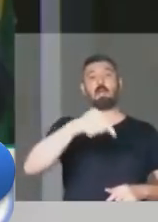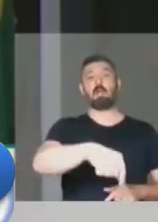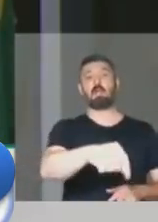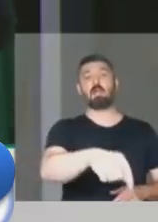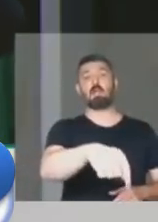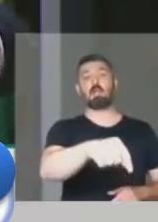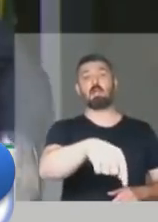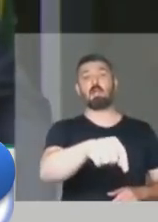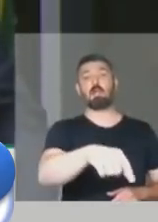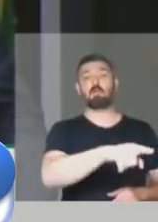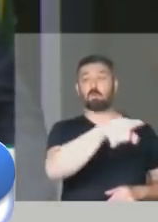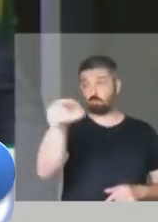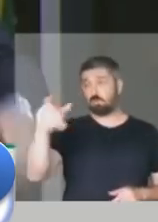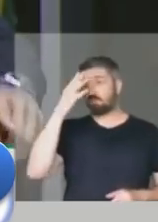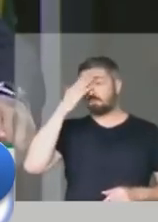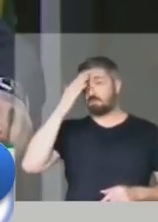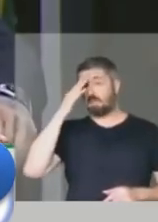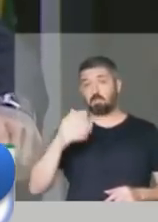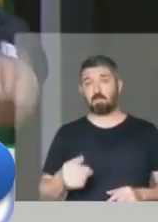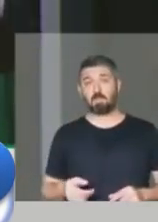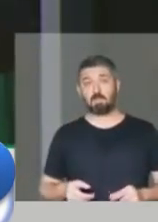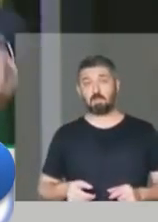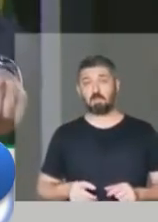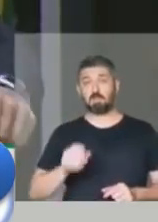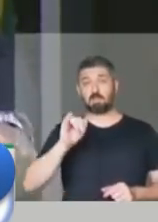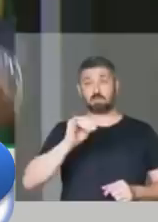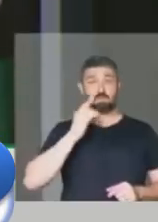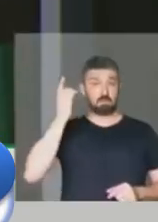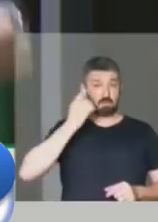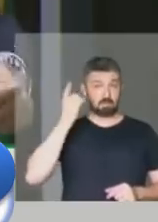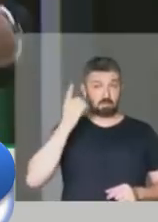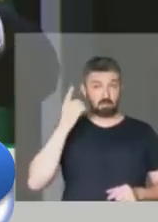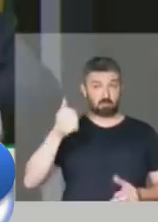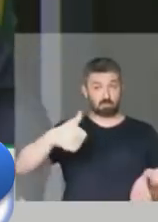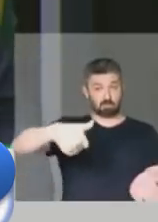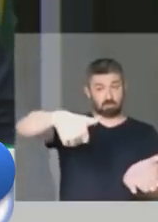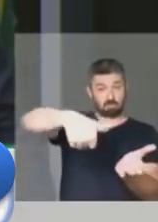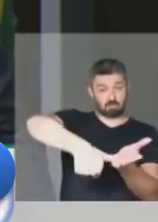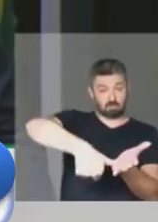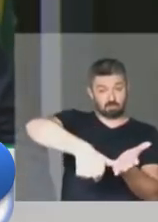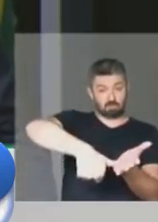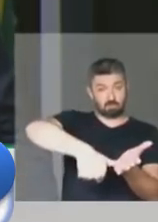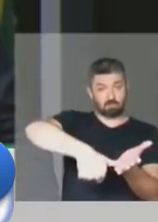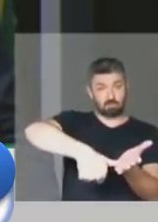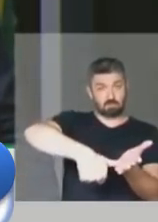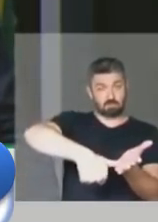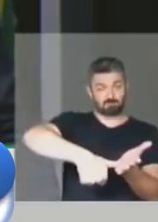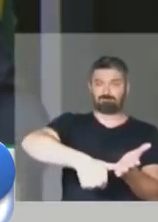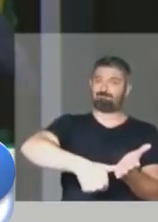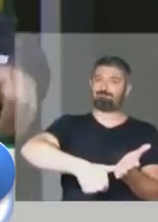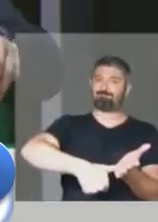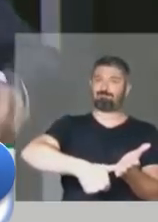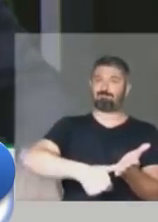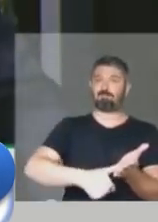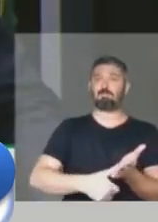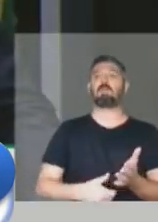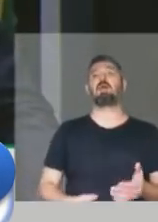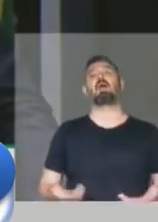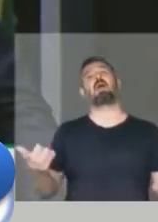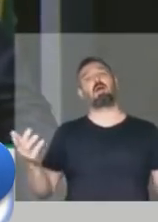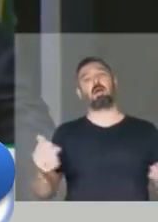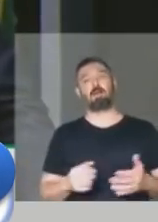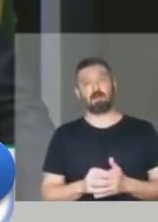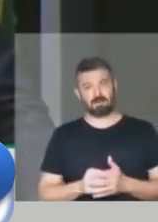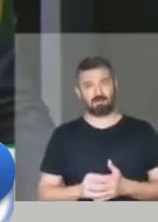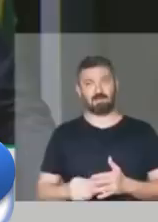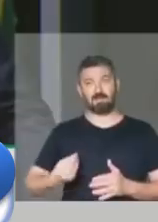E todos sabem aqui que quando um deputado coloca a sua digital, aí sim ele tem